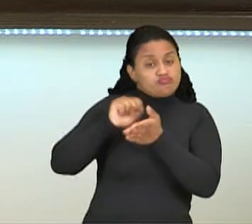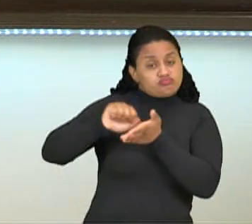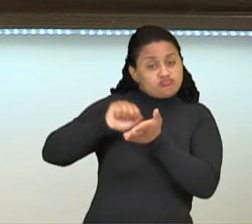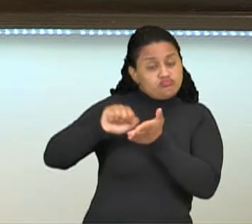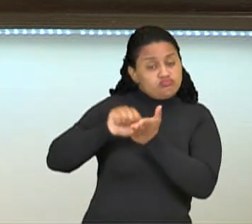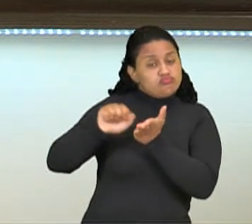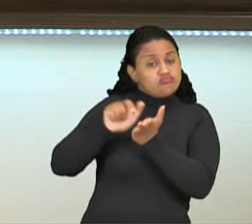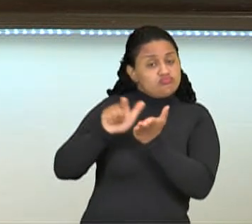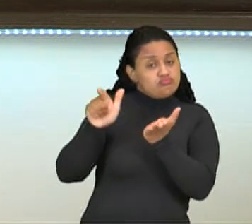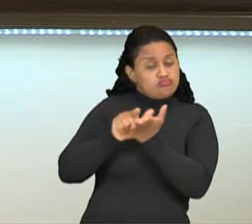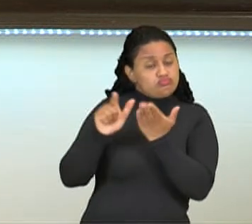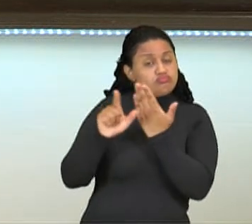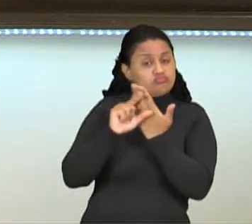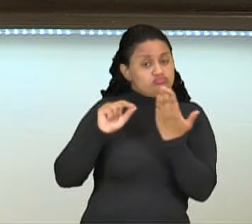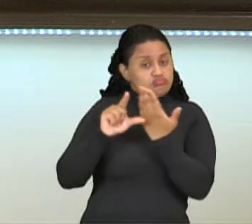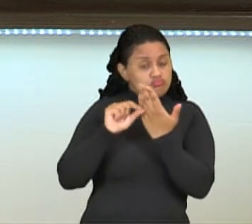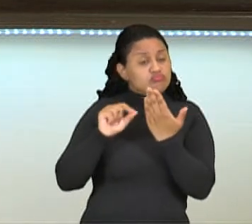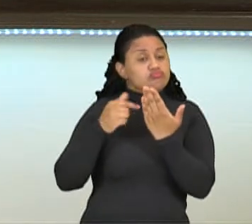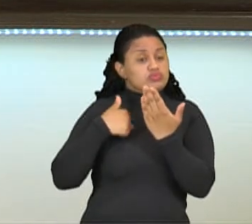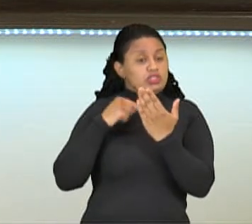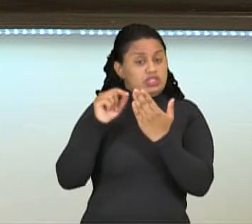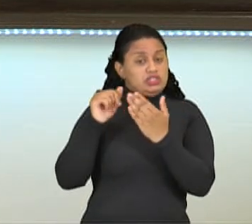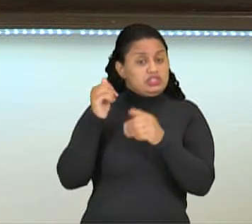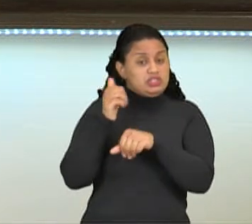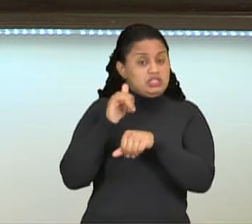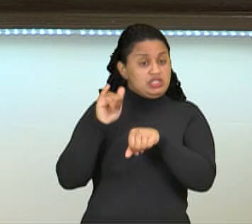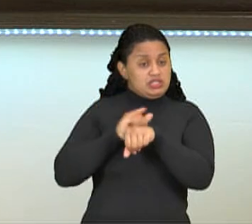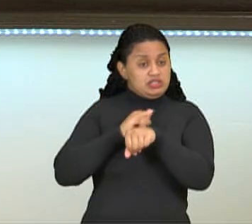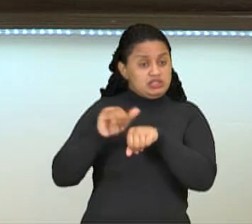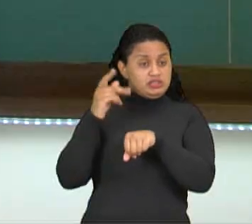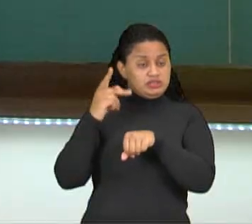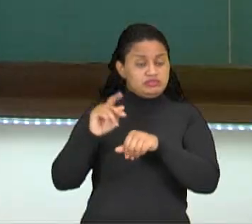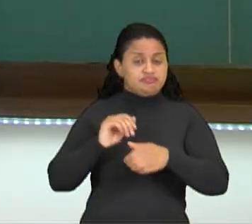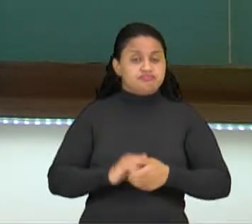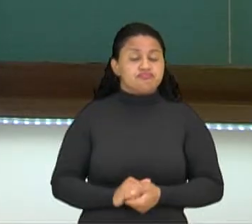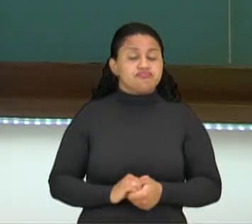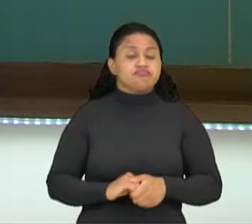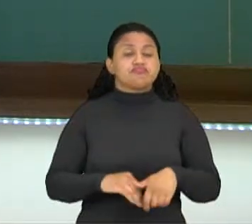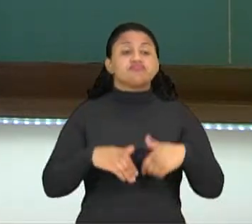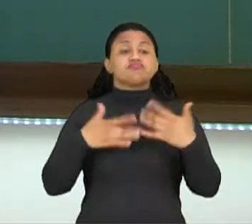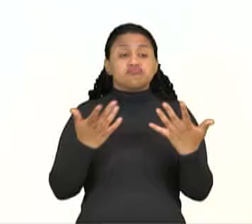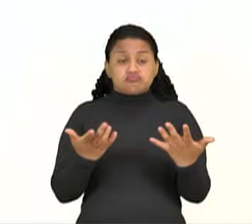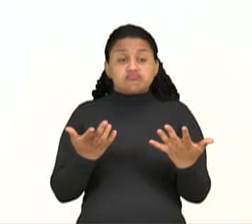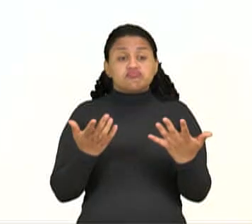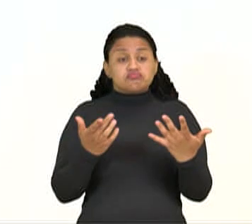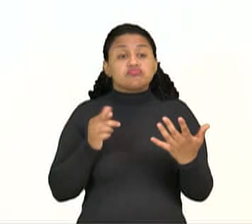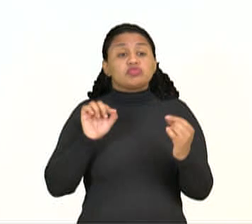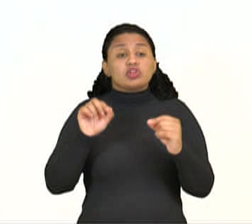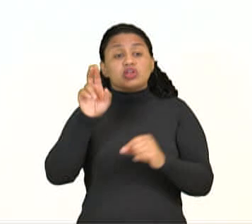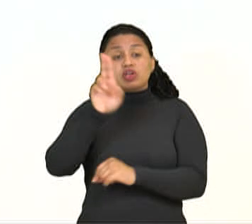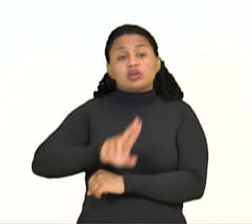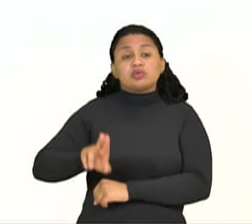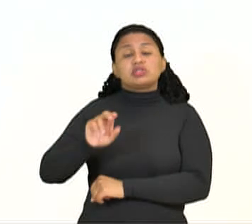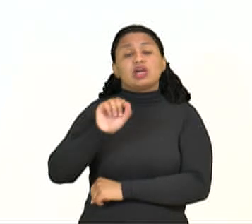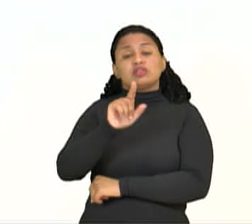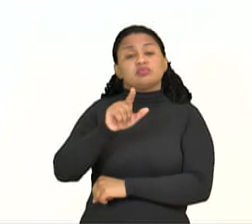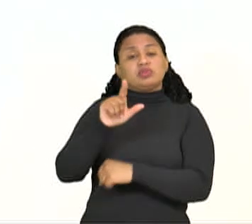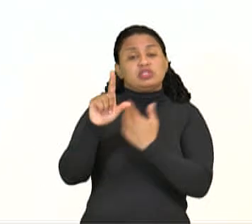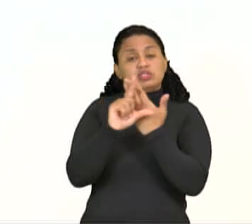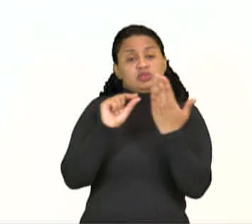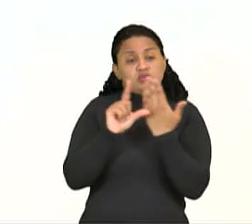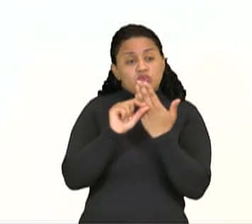uma estratégia de produção do jornalista. Esse recurso utilizado pelo